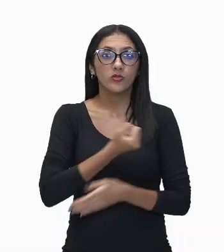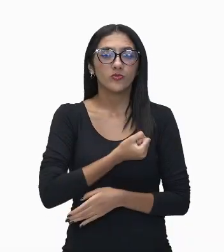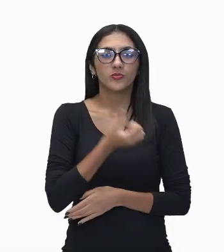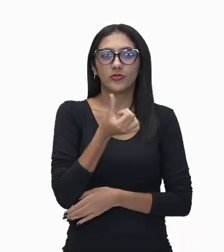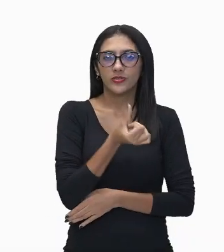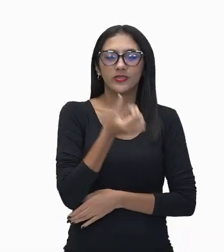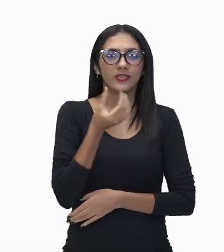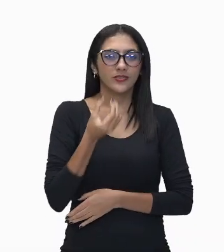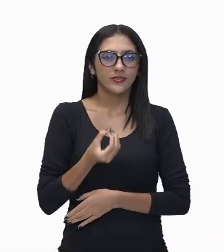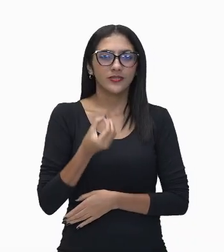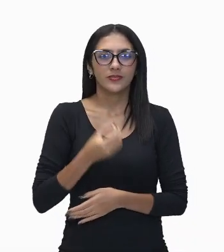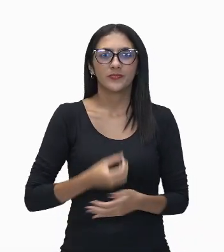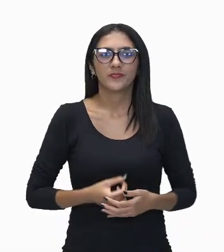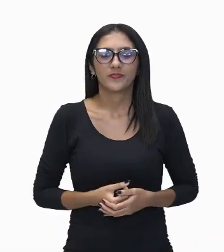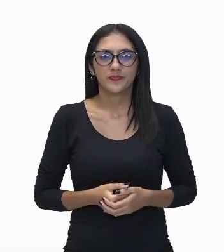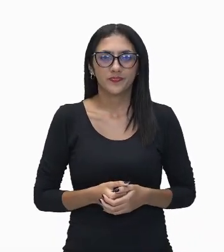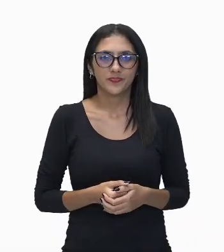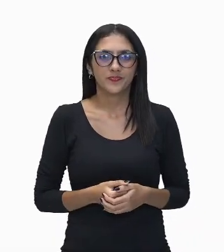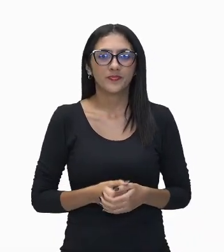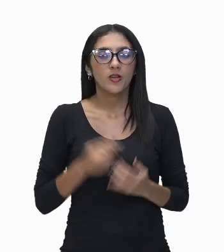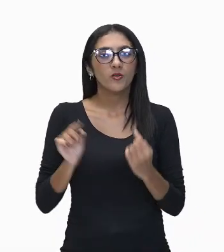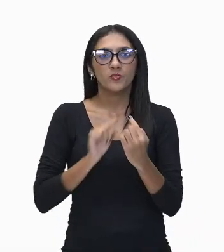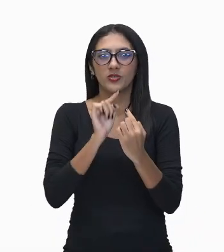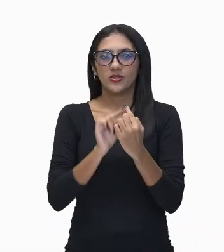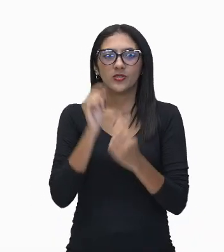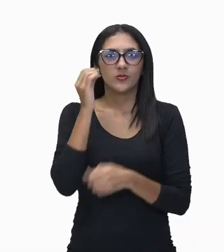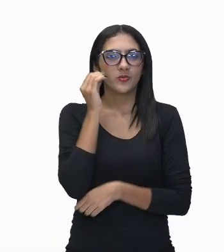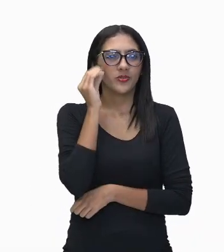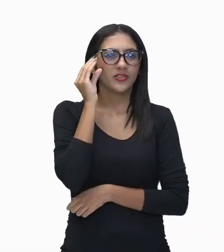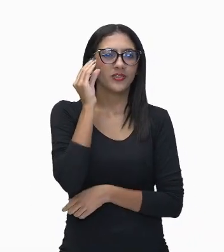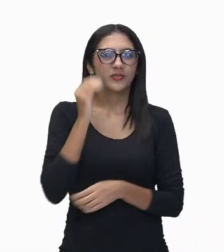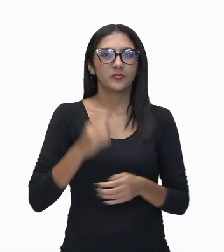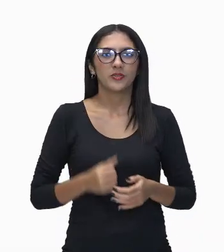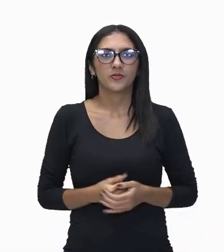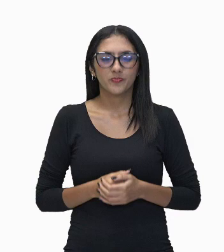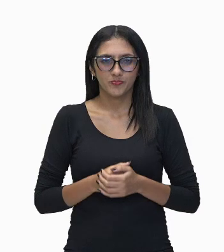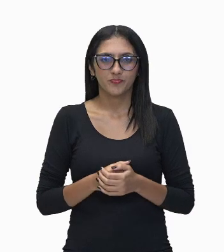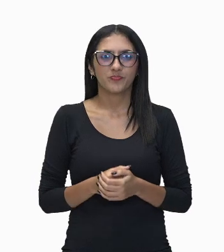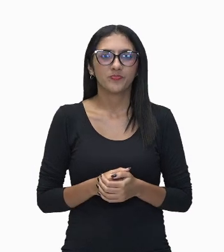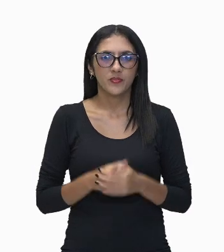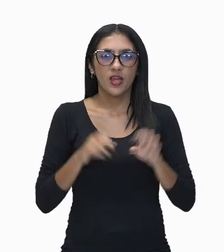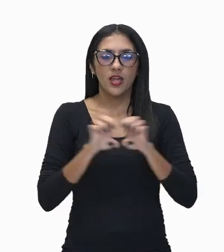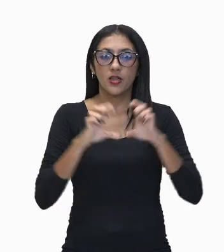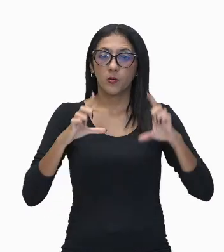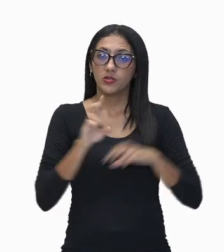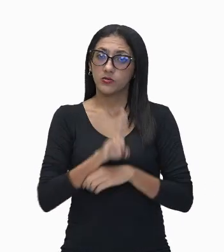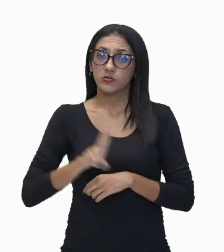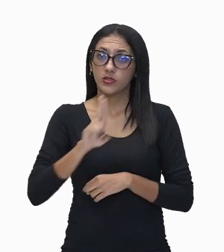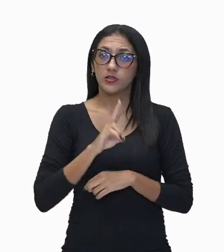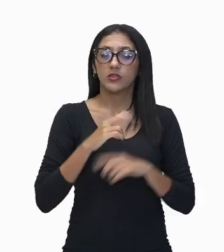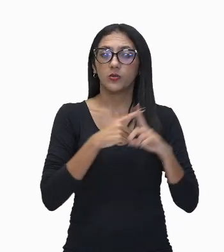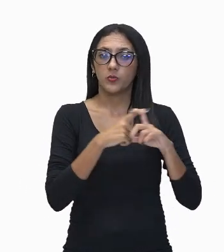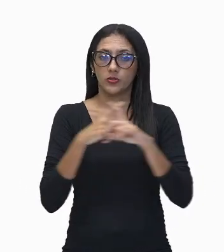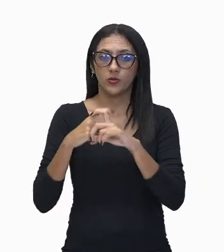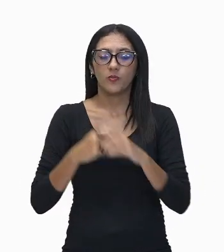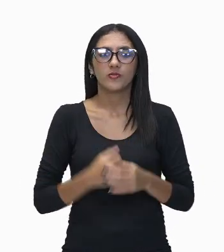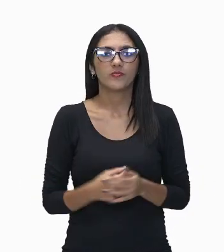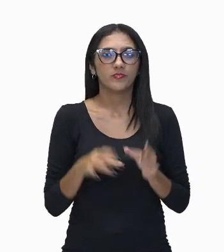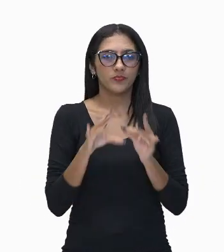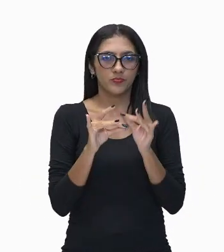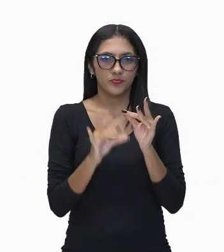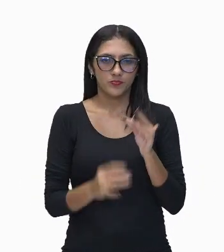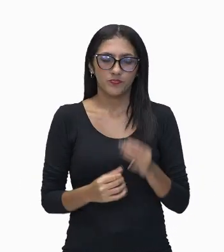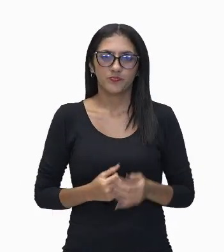número 60 objeto de conhecimento operações com polinômios detalhamento